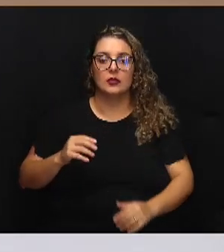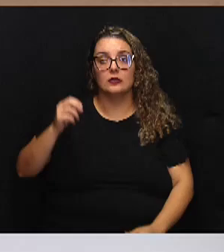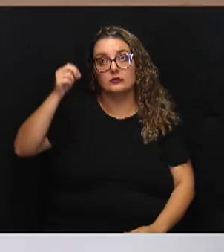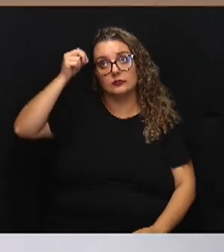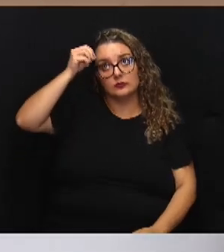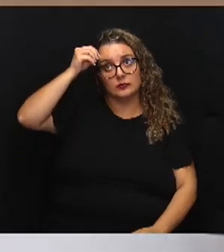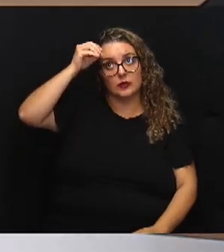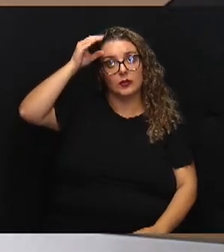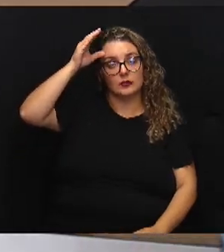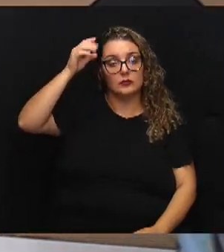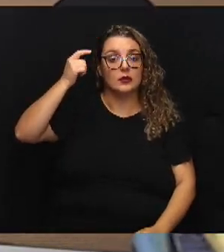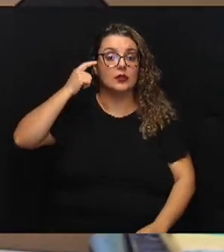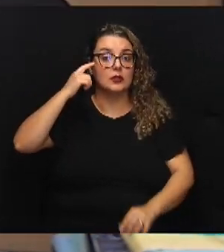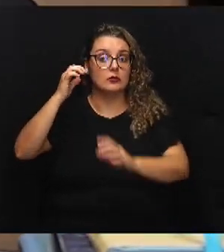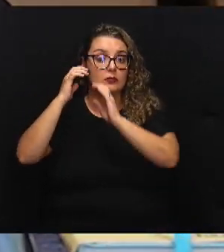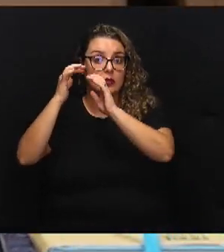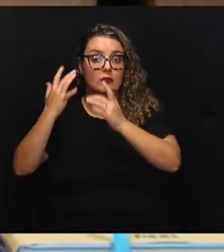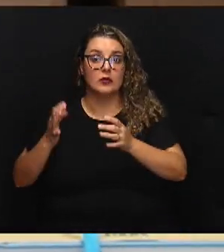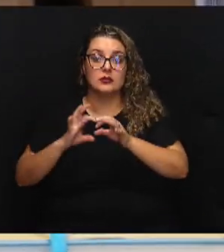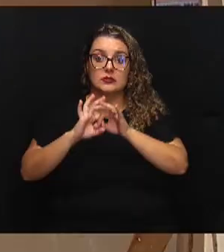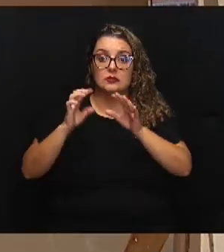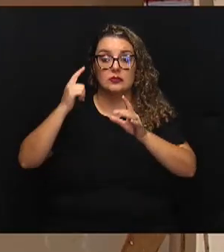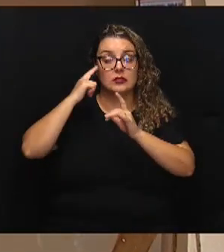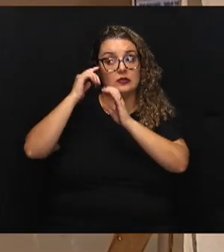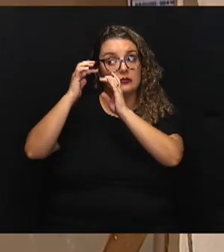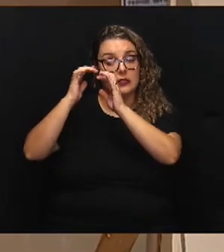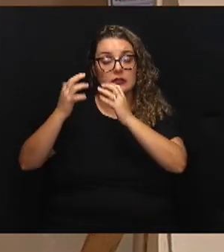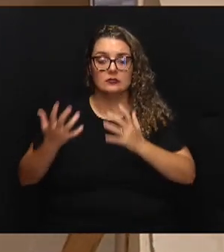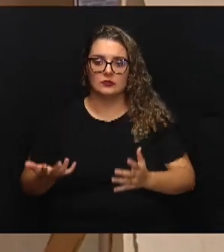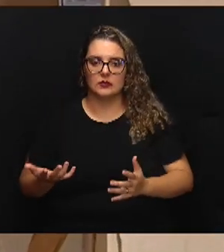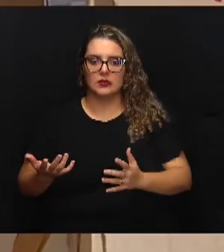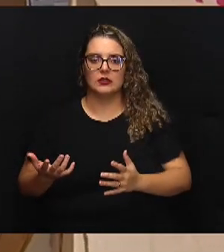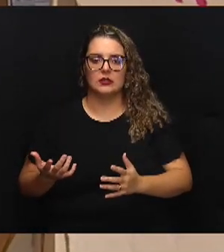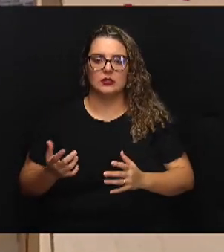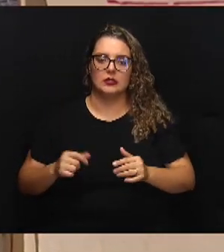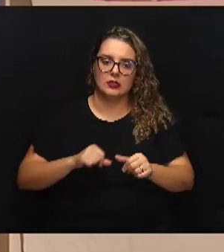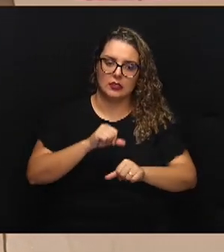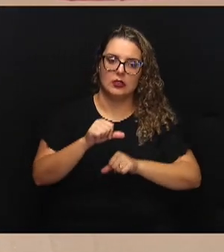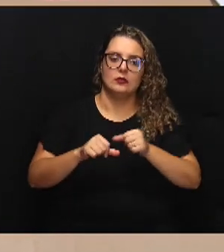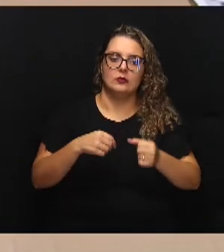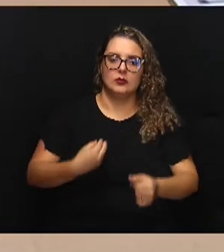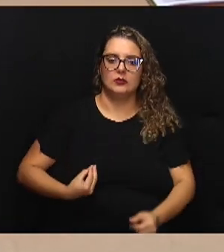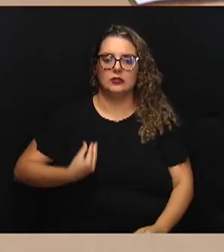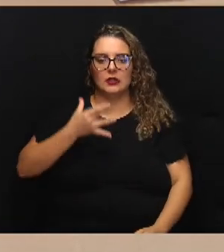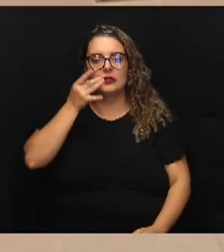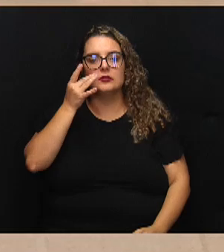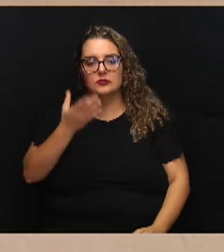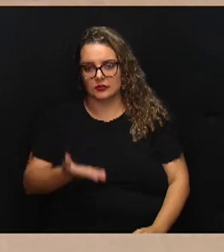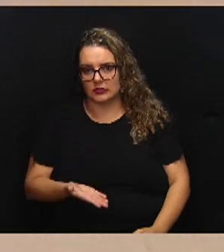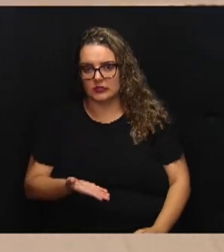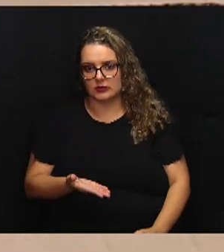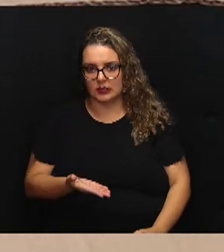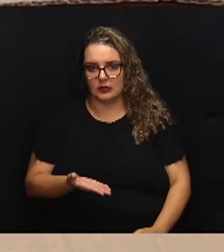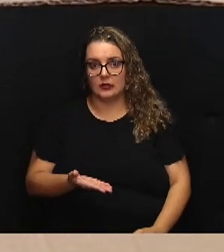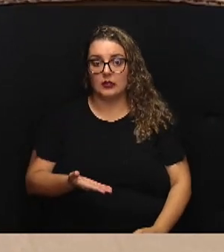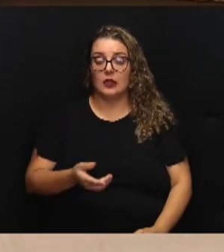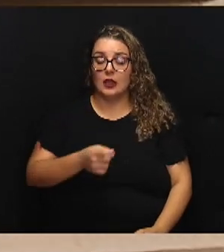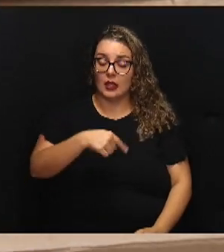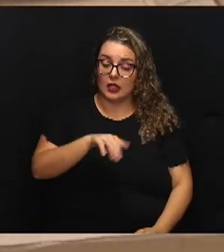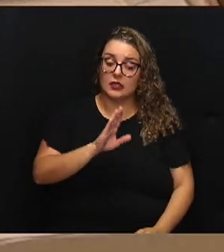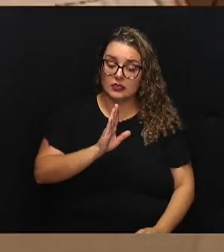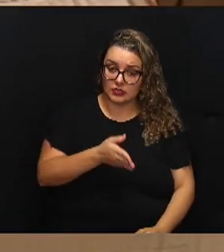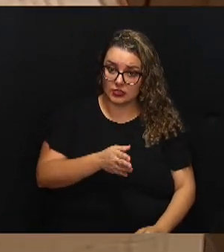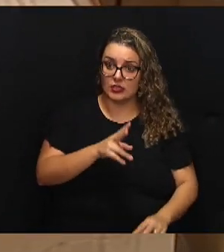pessoa pensar, né, ser um livre pensador e sair dessa condição existente. Elas já estão numa condição